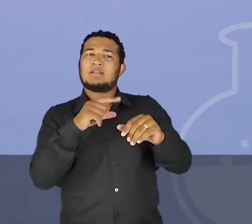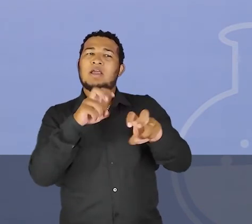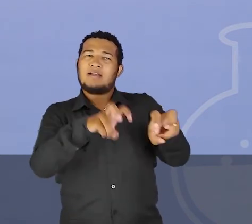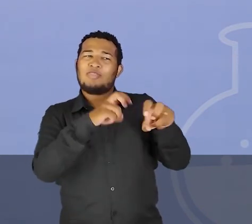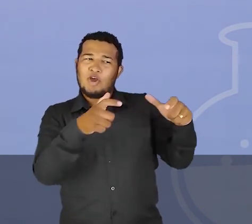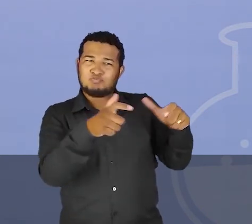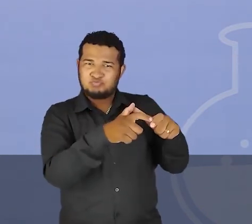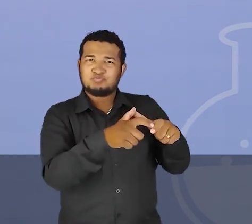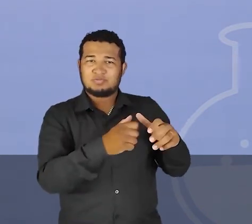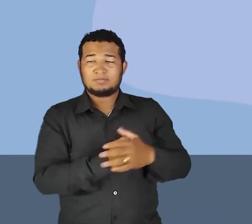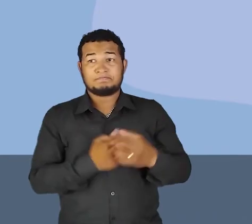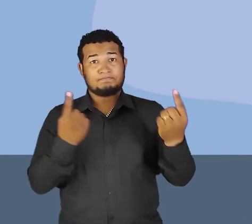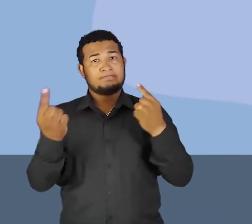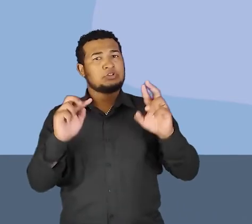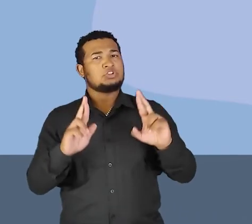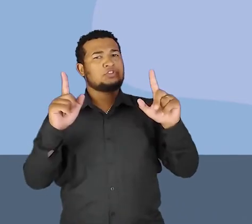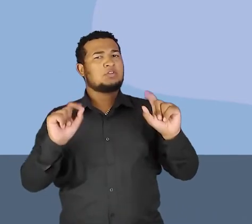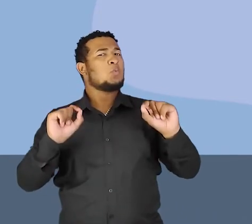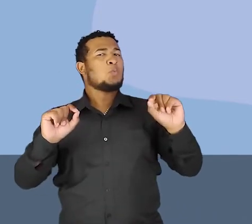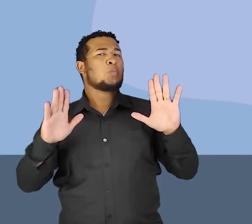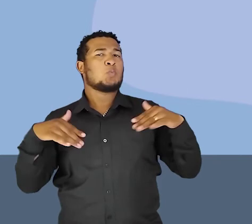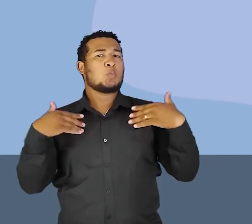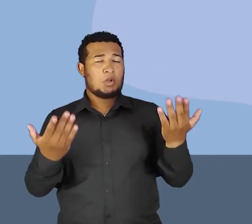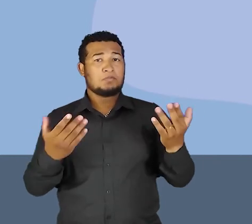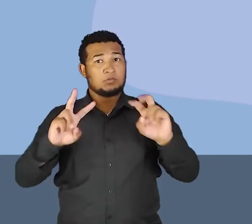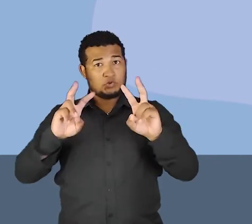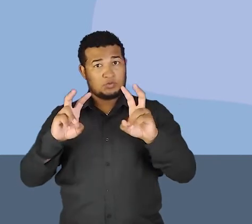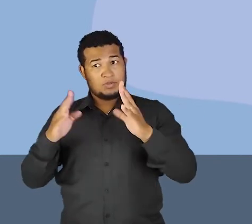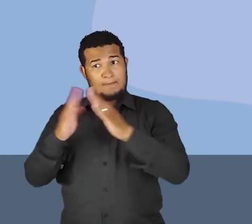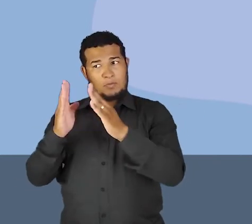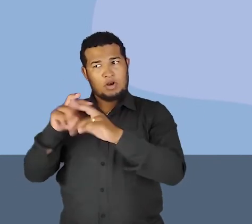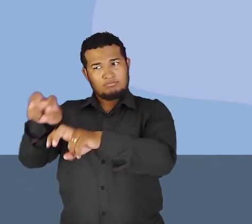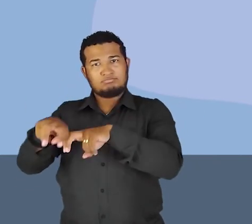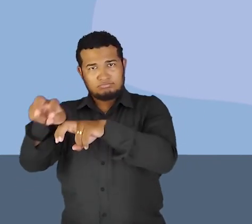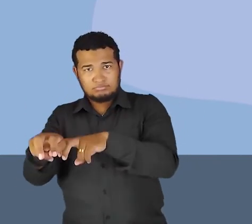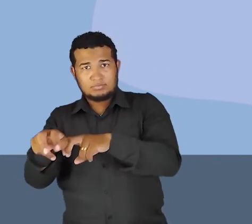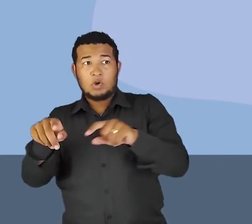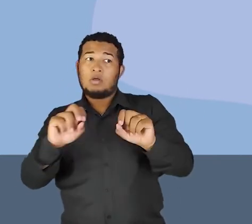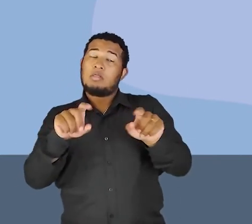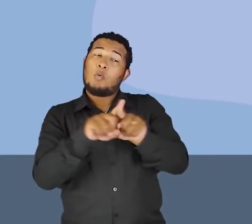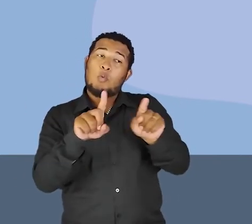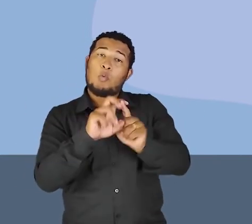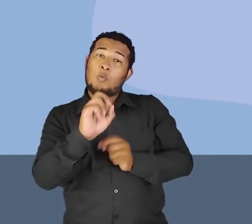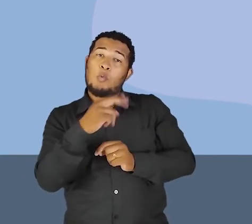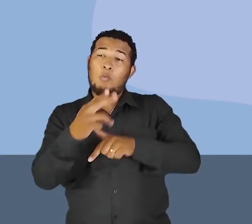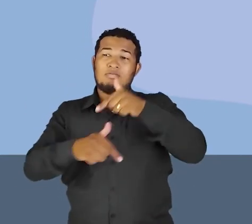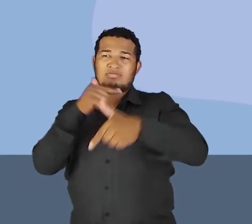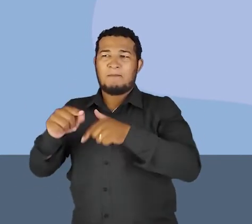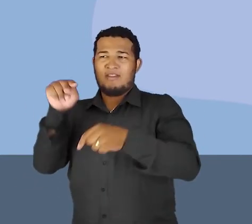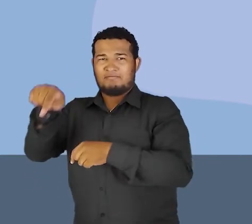extensiva. Vamos ver essa diferença em relação a morar no campo e ser um trabalhador do campo.